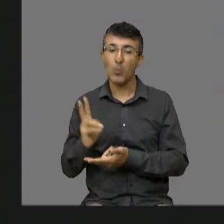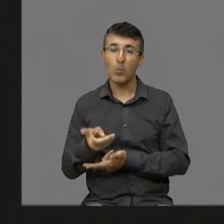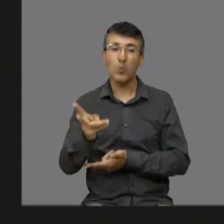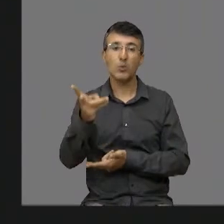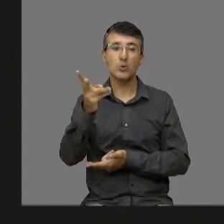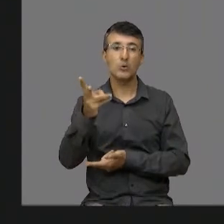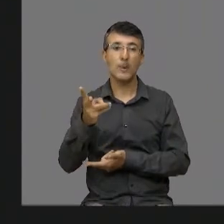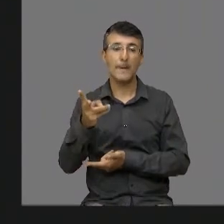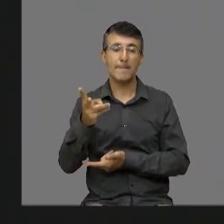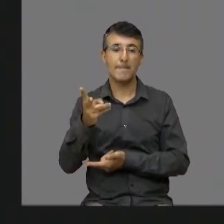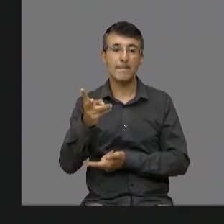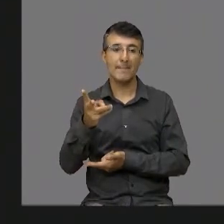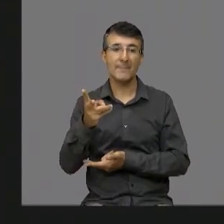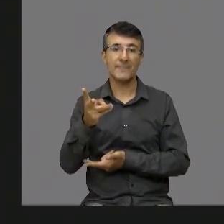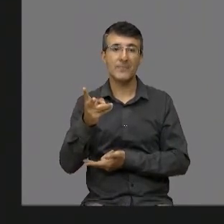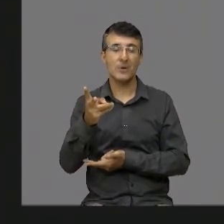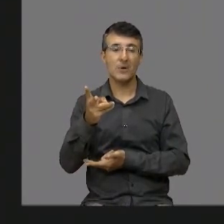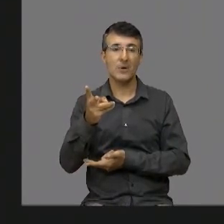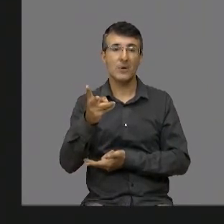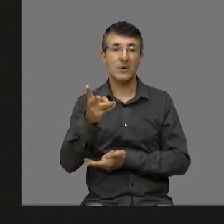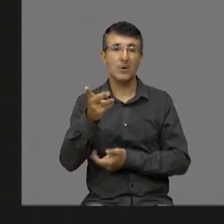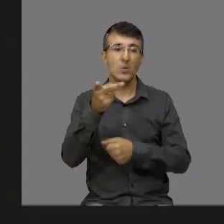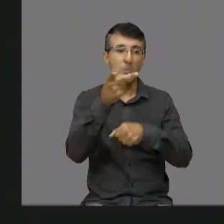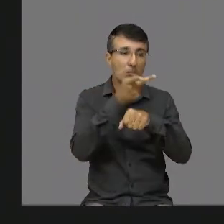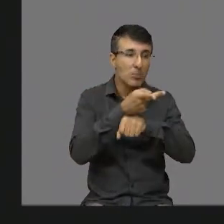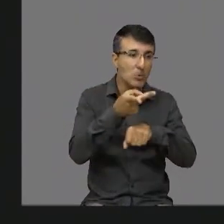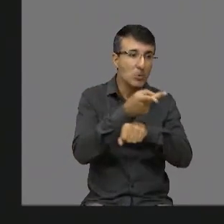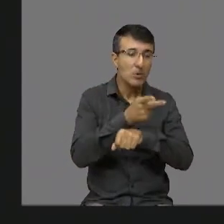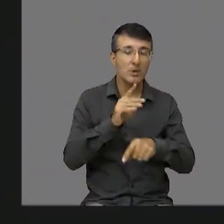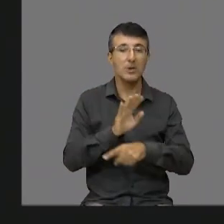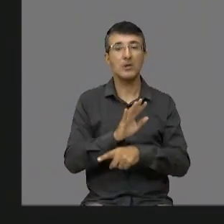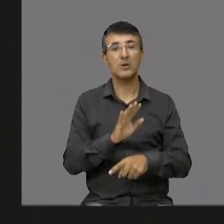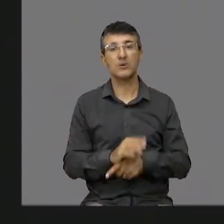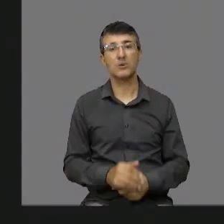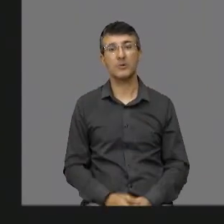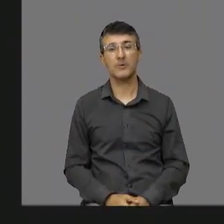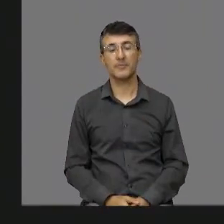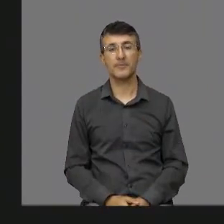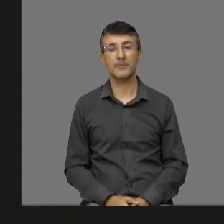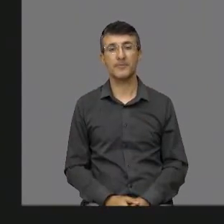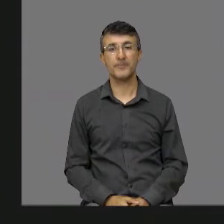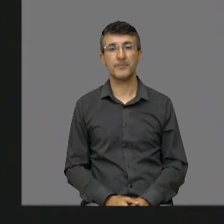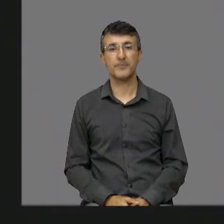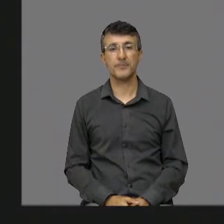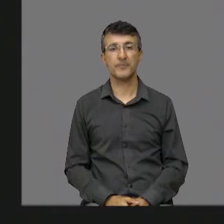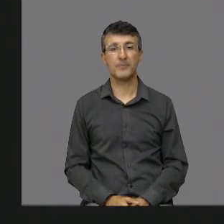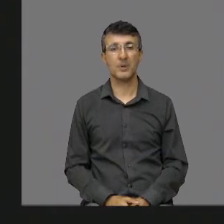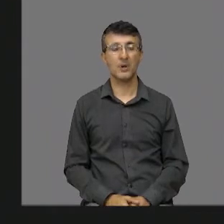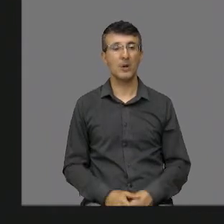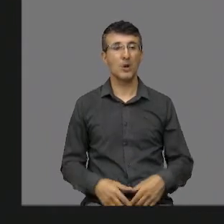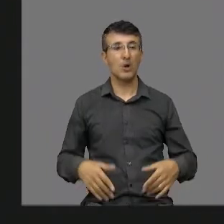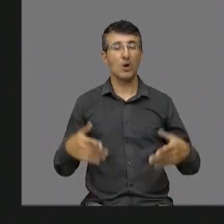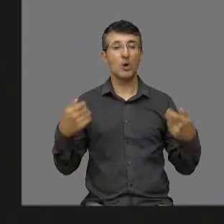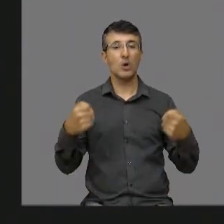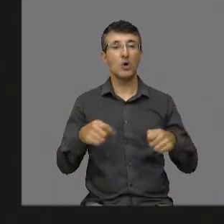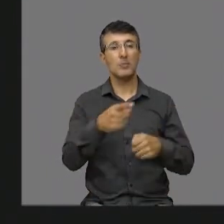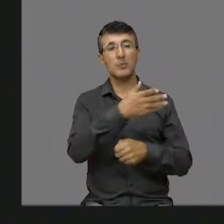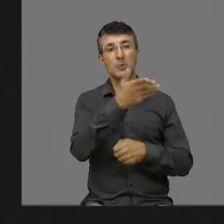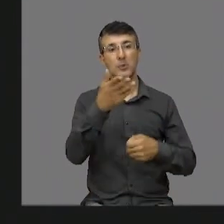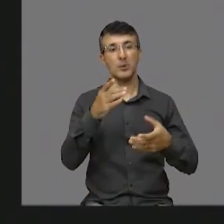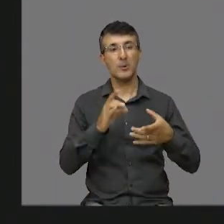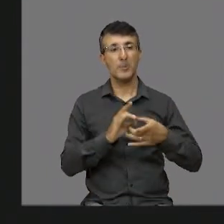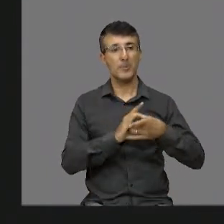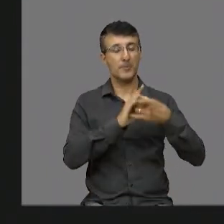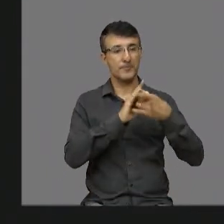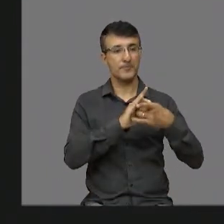vocês, claro, acho que tem essa parceria, mas a parceria, nós não começamos com vocês, com o município, né?